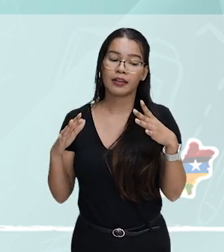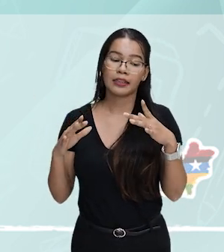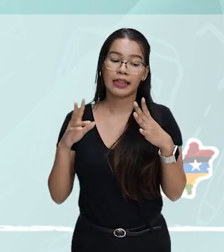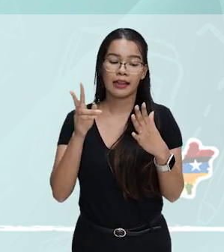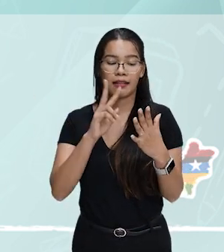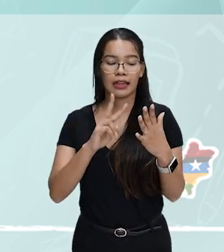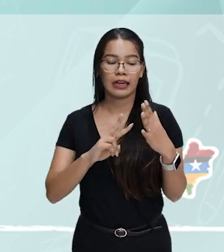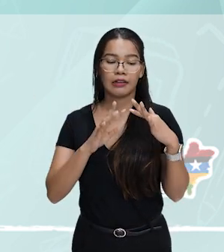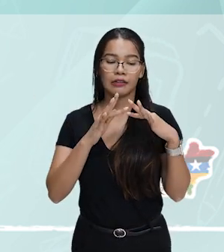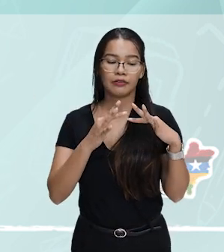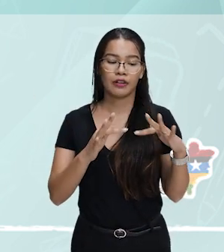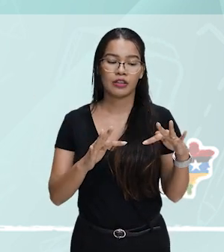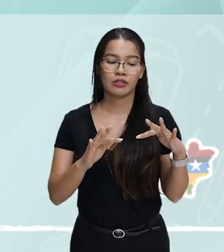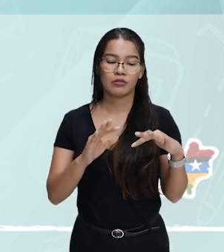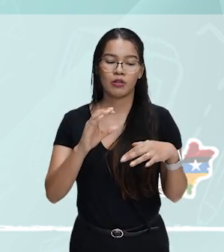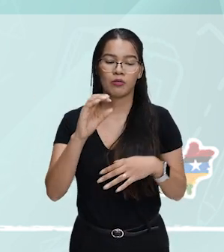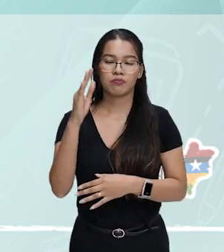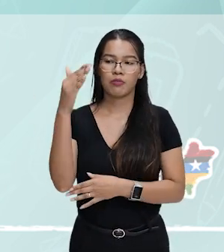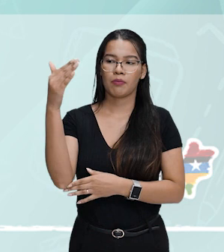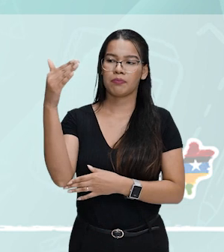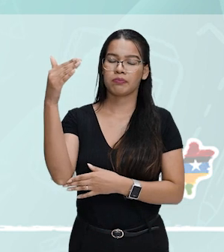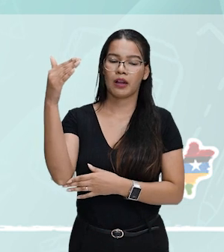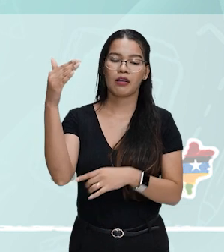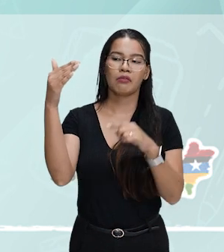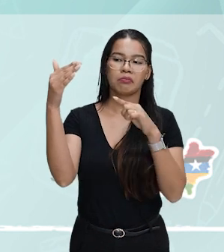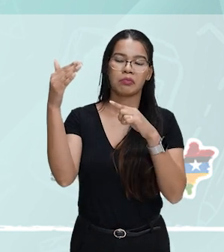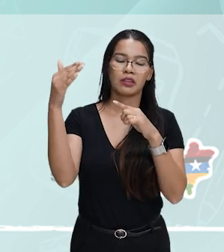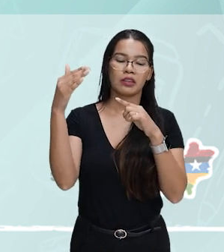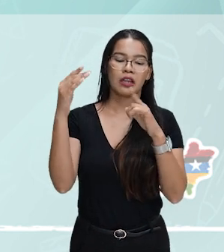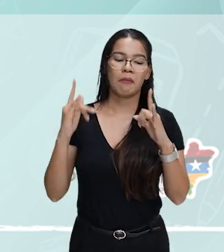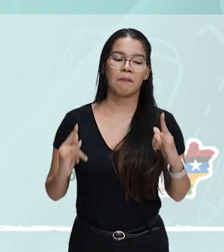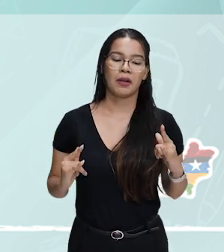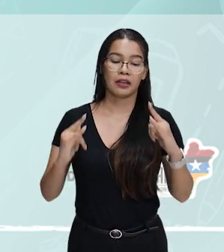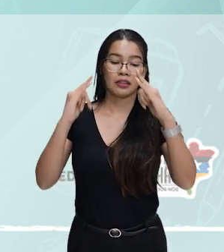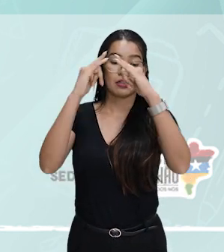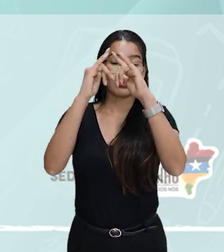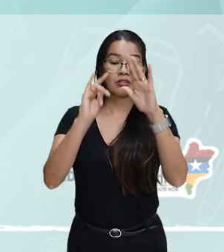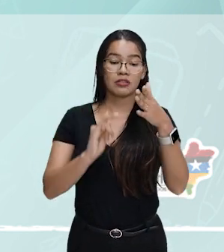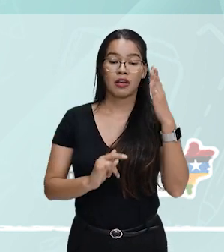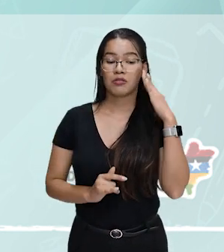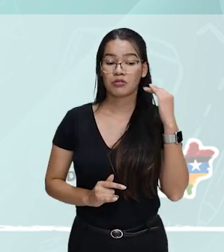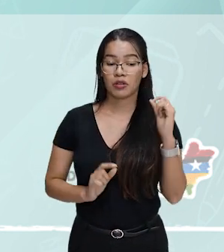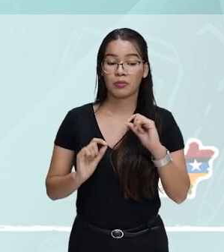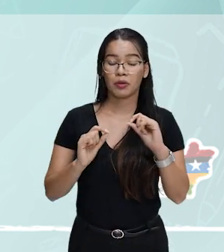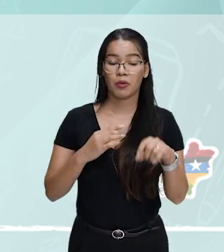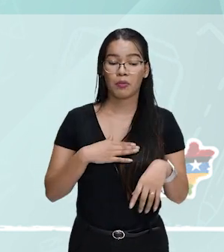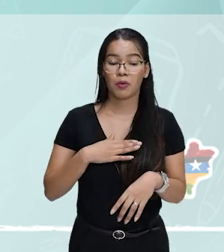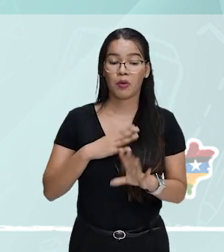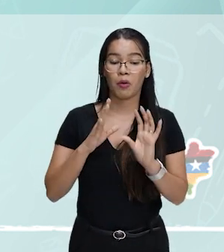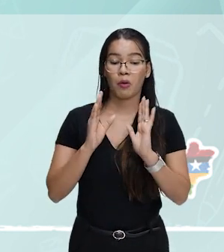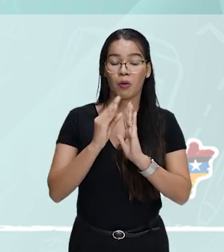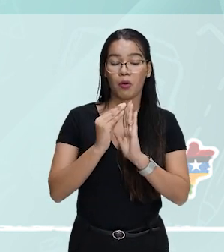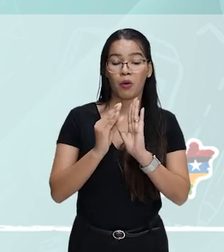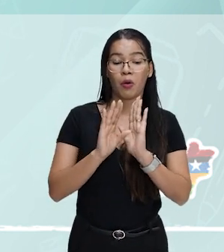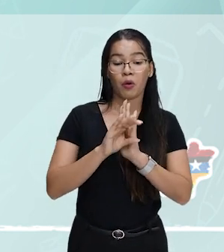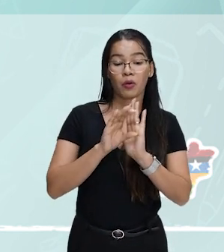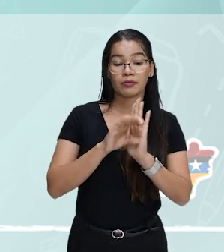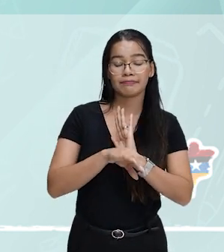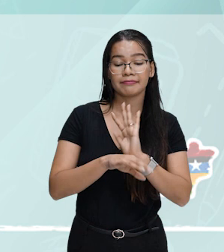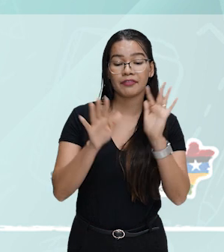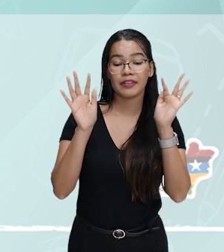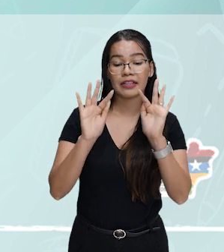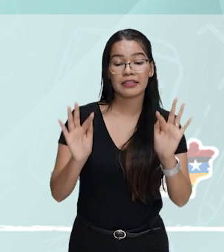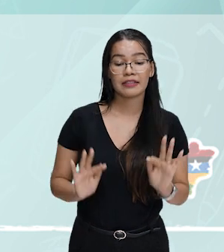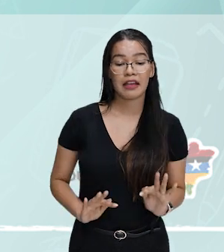essa frase no outdoor em Paris e soube, naquele momento, que meu conceito de felicidade tinha acabado